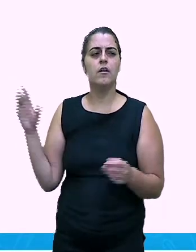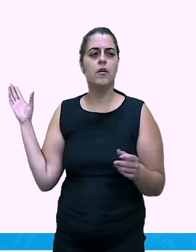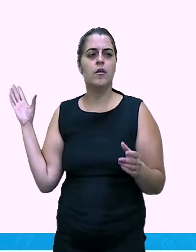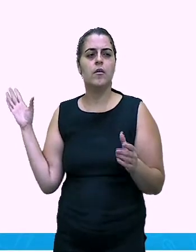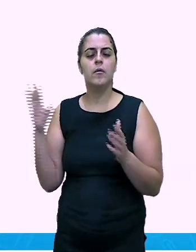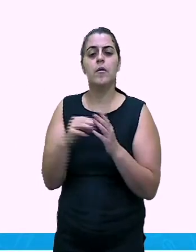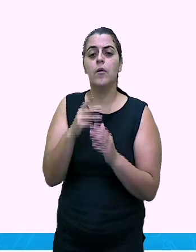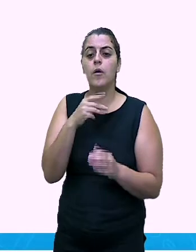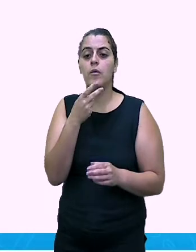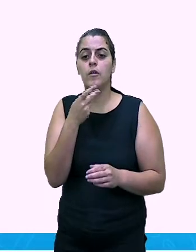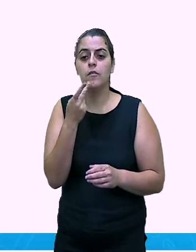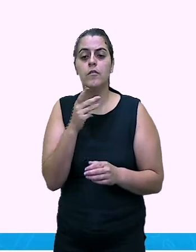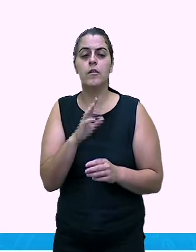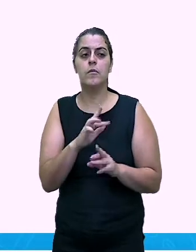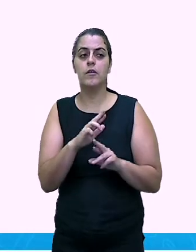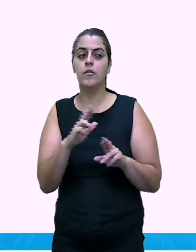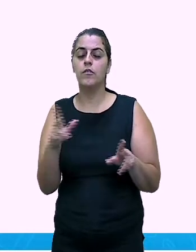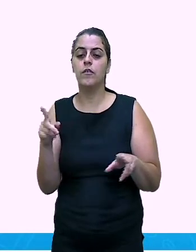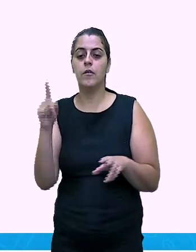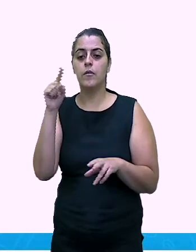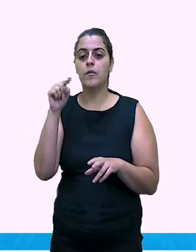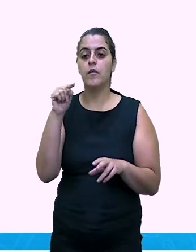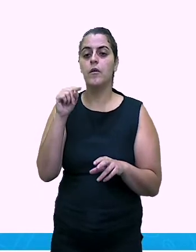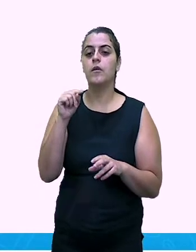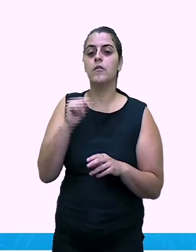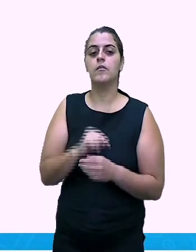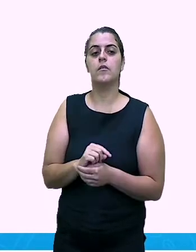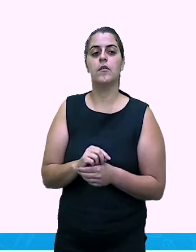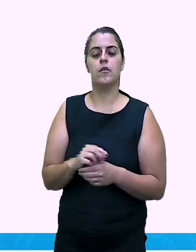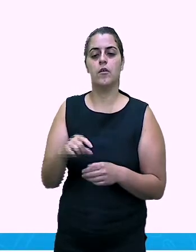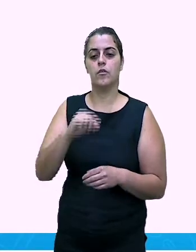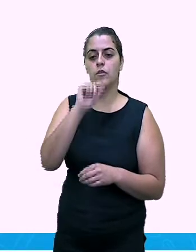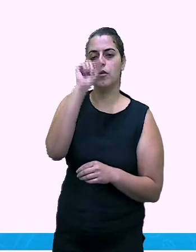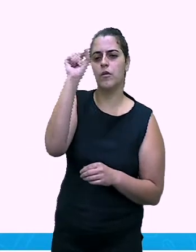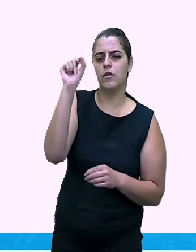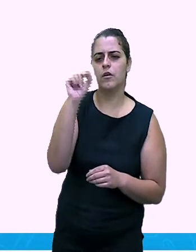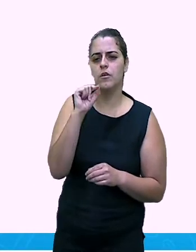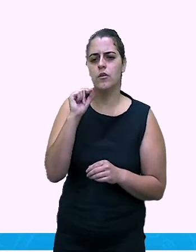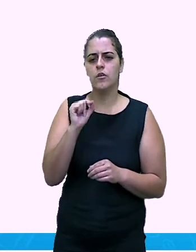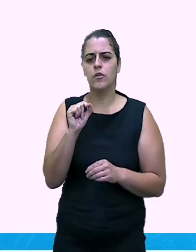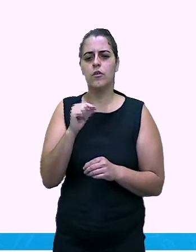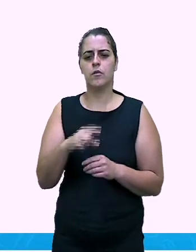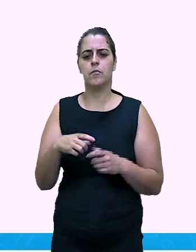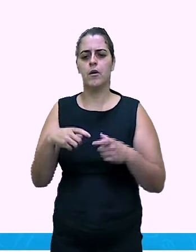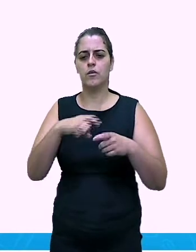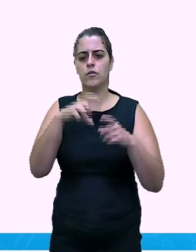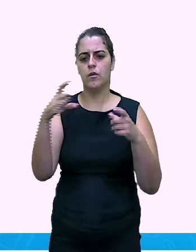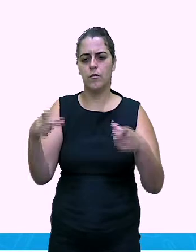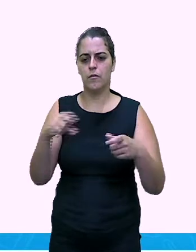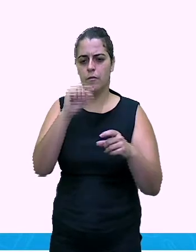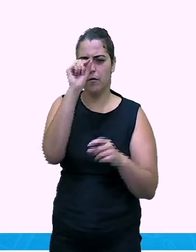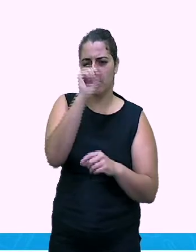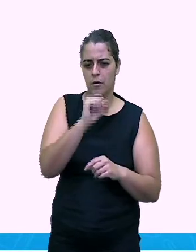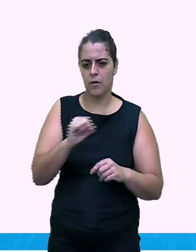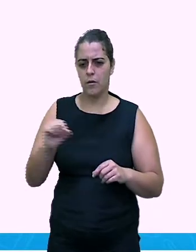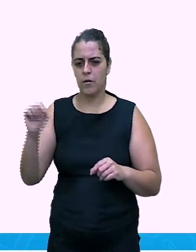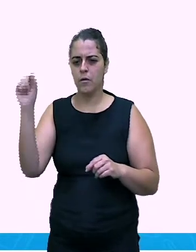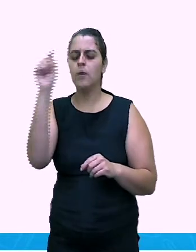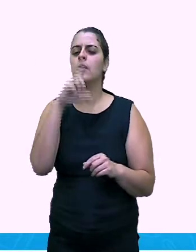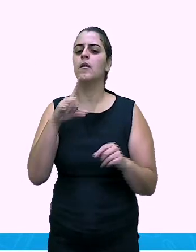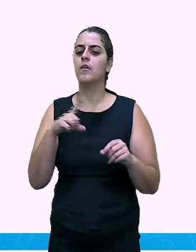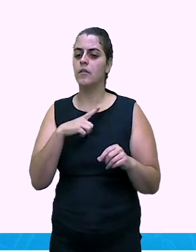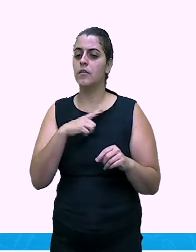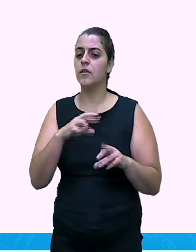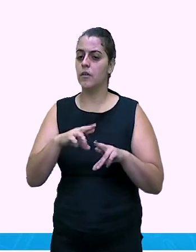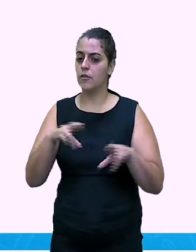de fala. O balão interrogativo já é um balão mais oval, tem a diferença.